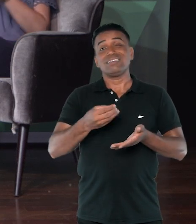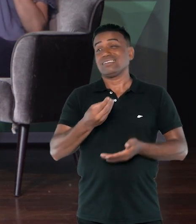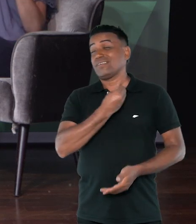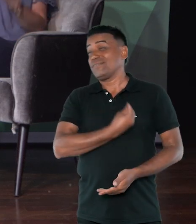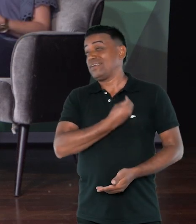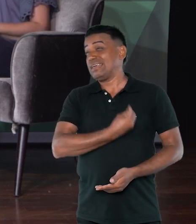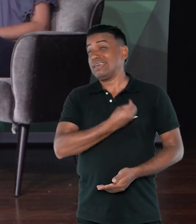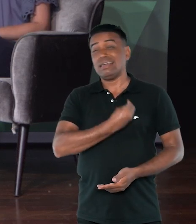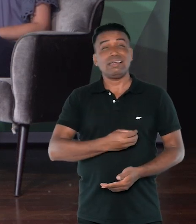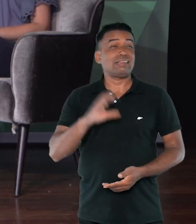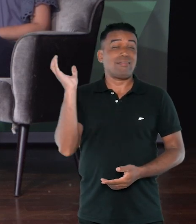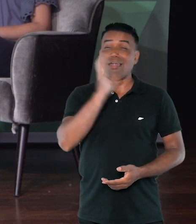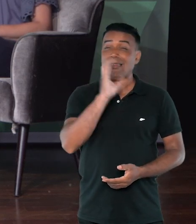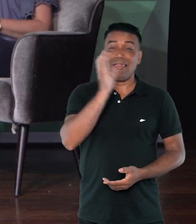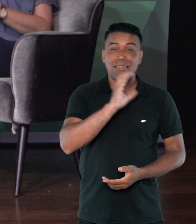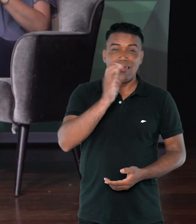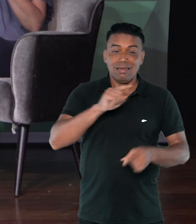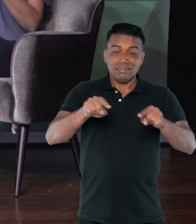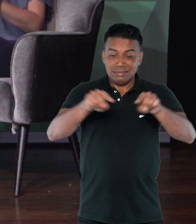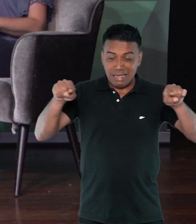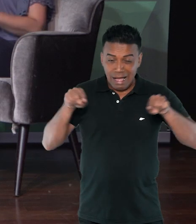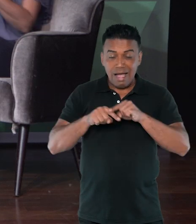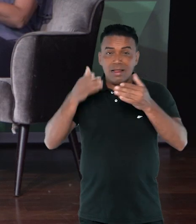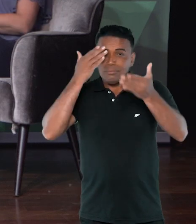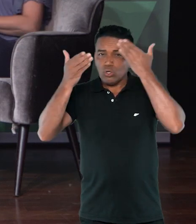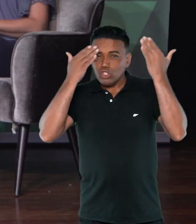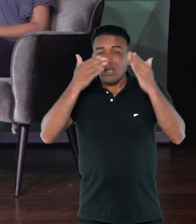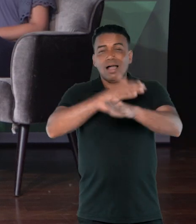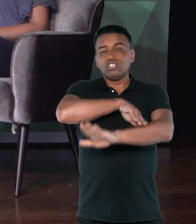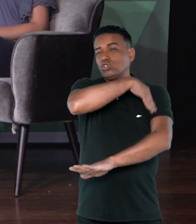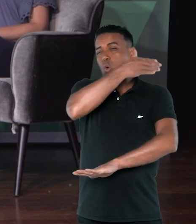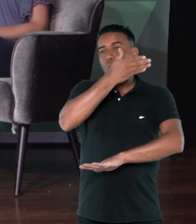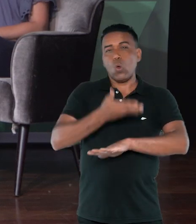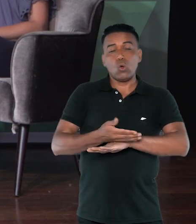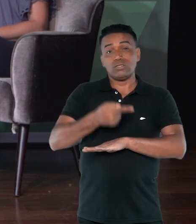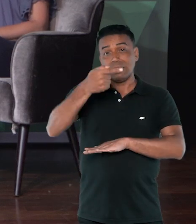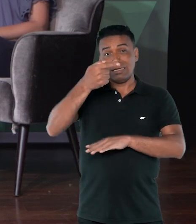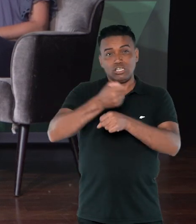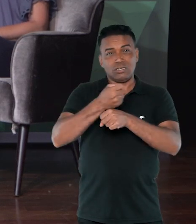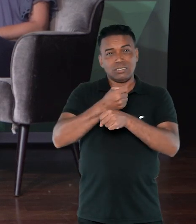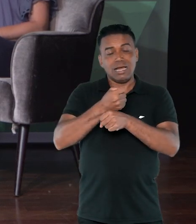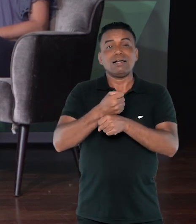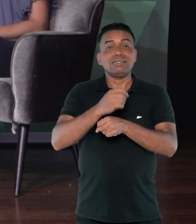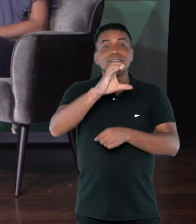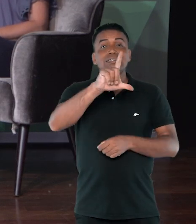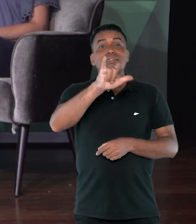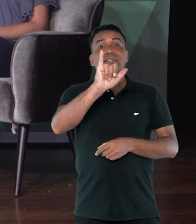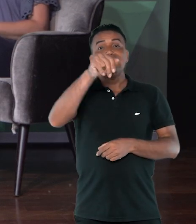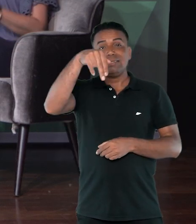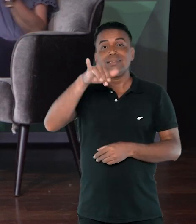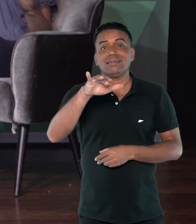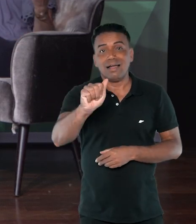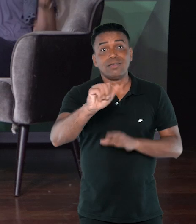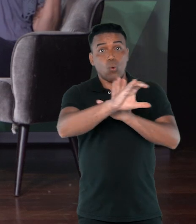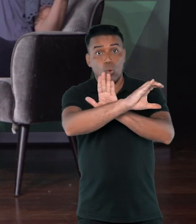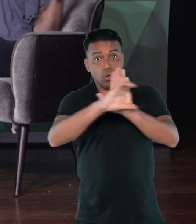que eu coordeno junto da minha mãe e ainda, né, cuido de muitos detalhes dela. Assim, me sobrava muito pouco tempo. E